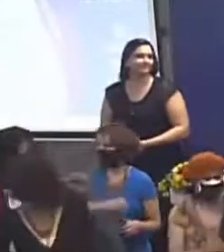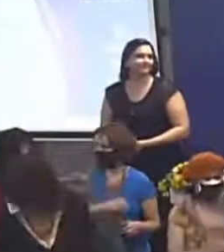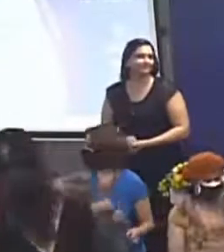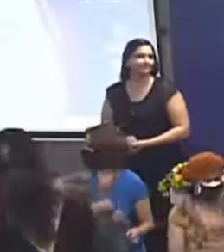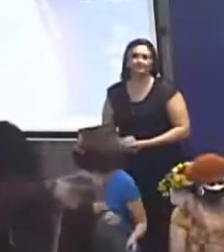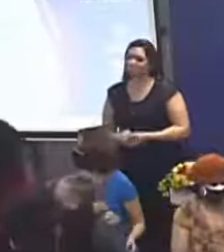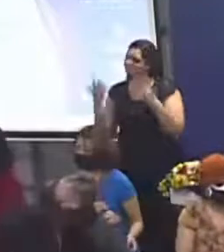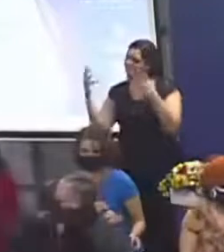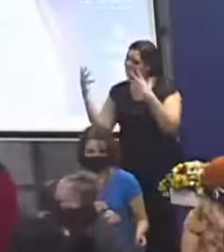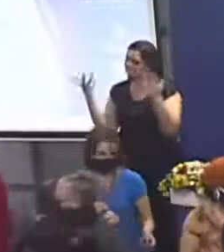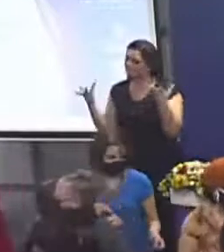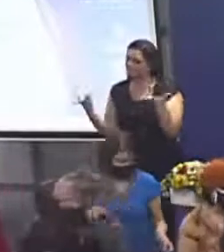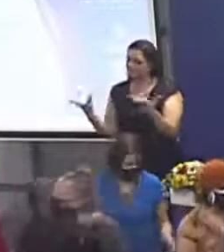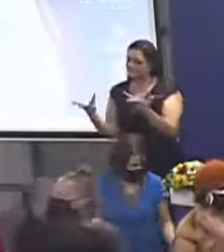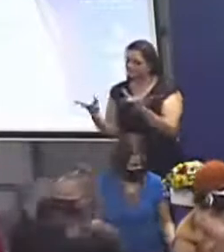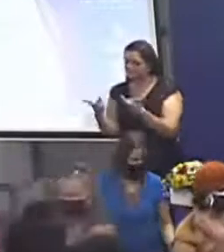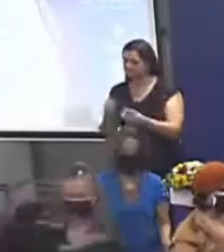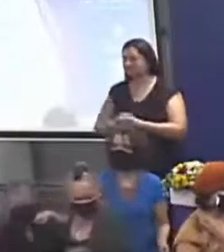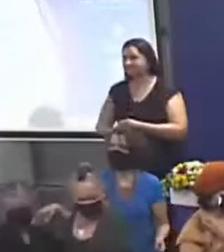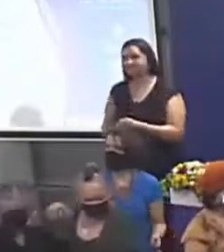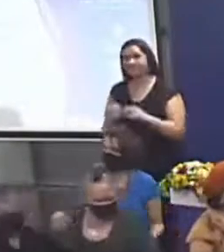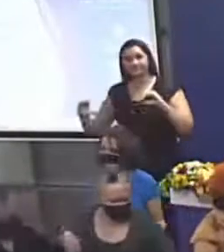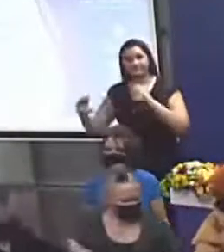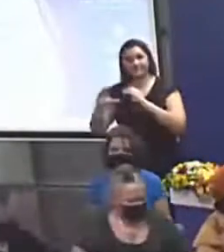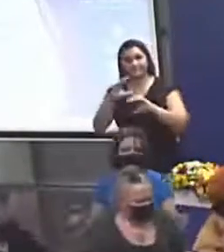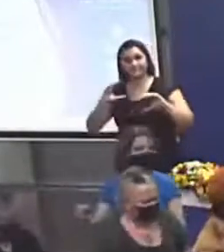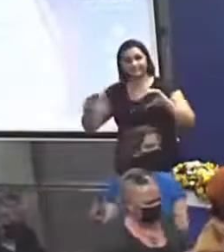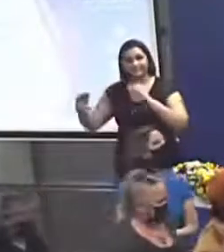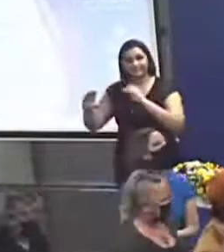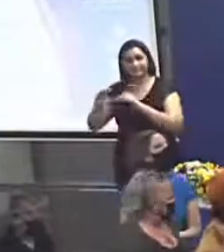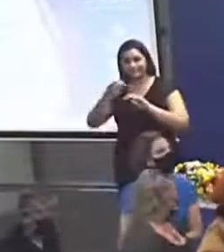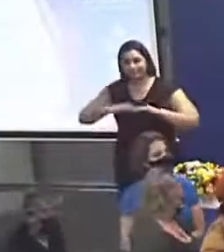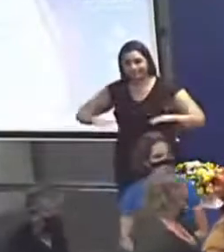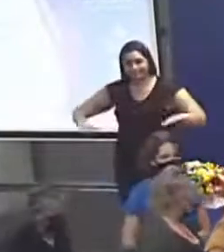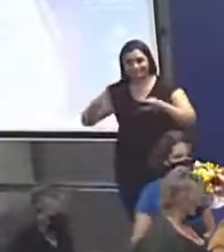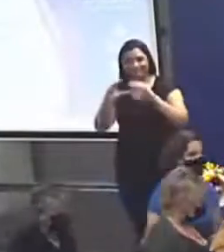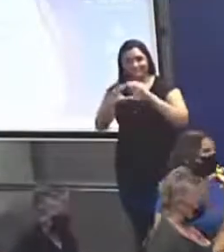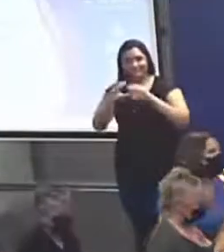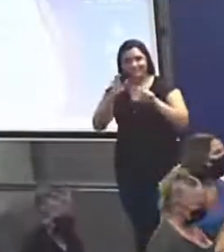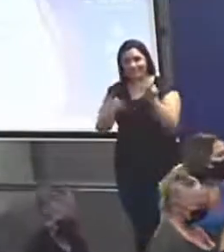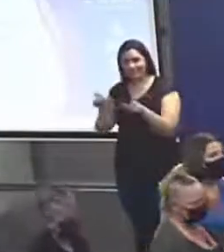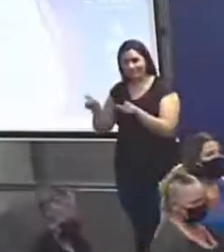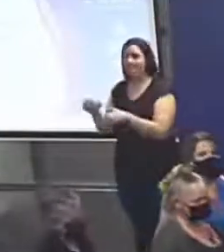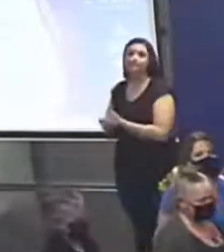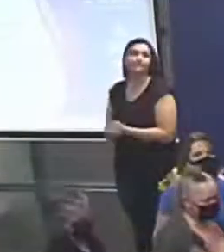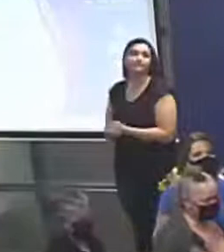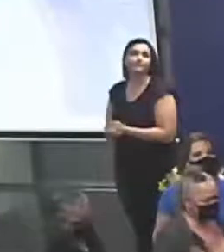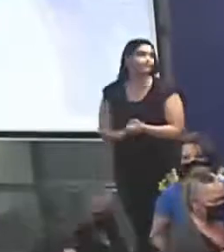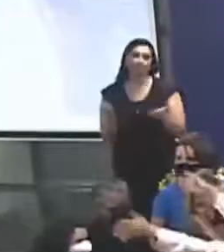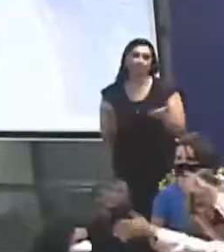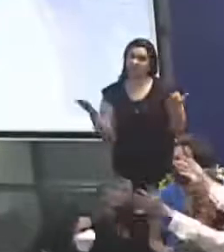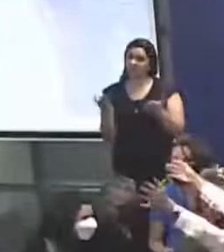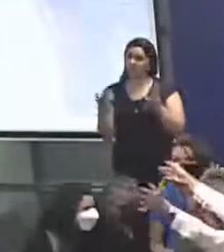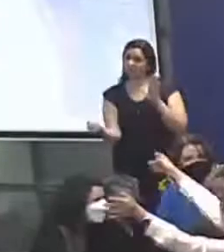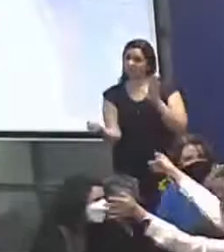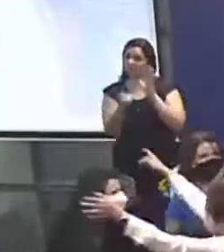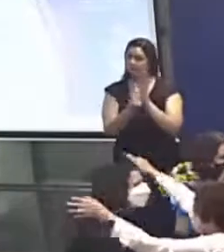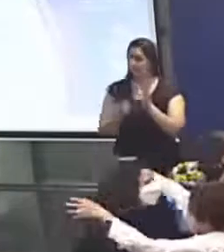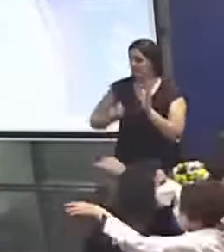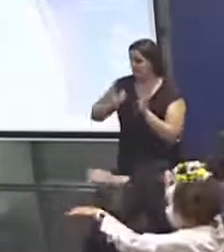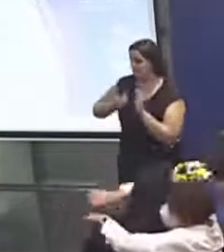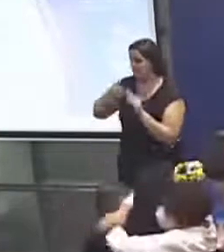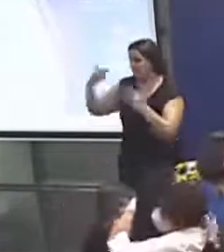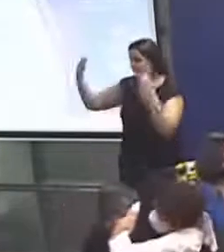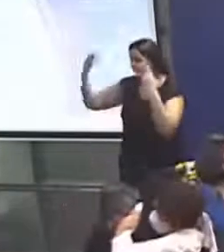Sensacional. Parabéns ao coral Cidadãos Cantantes. Eu quero aqui registrar a presença